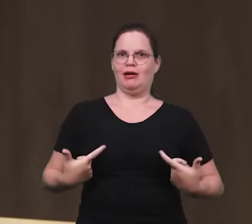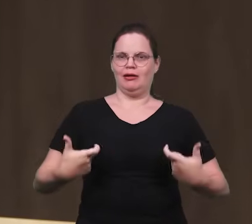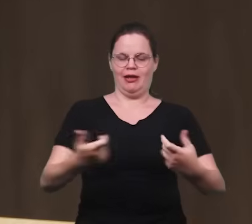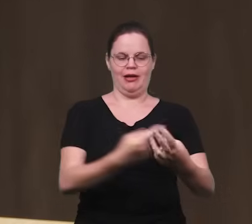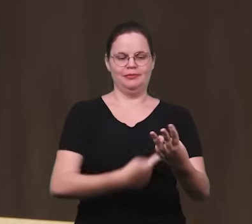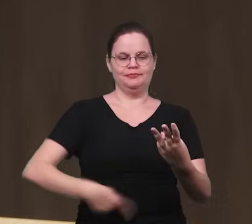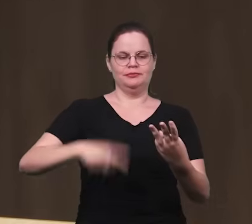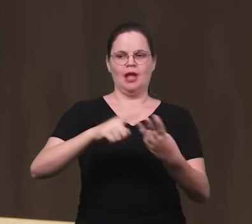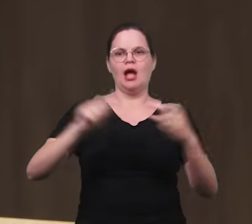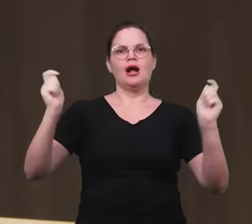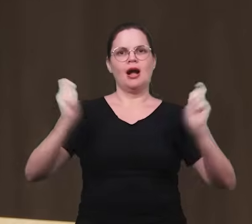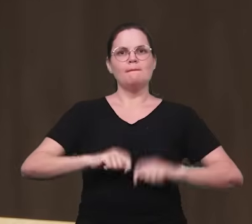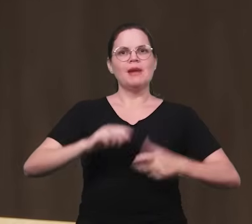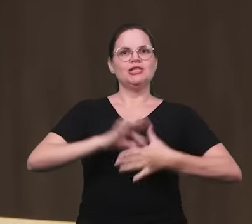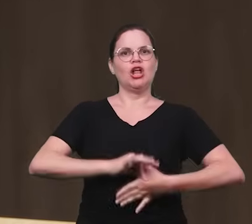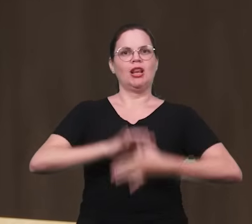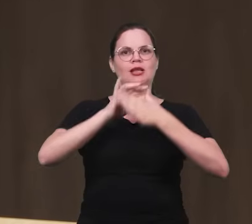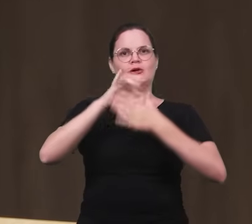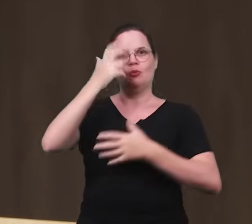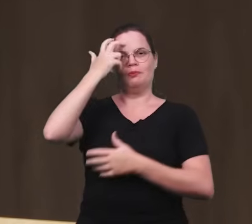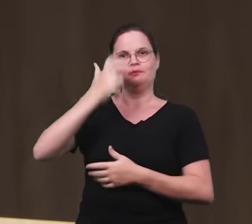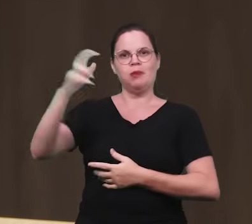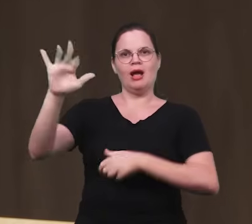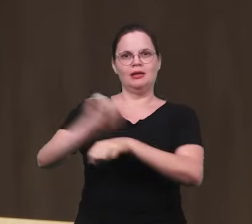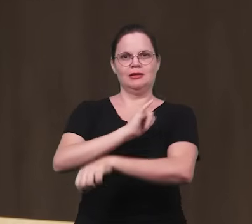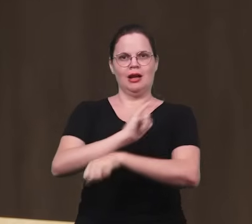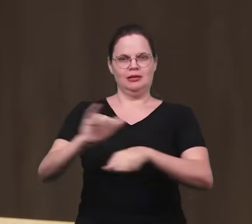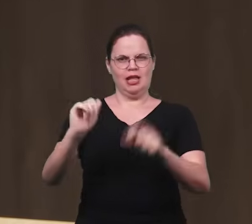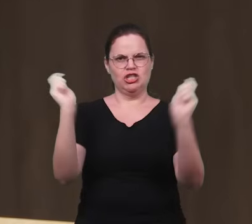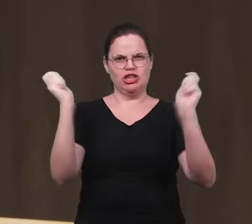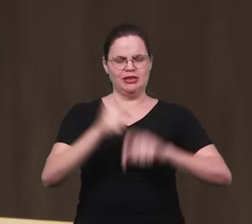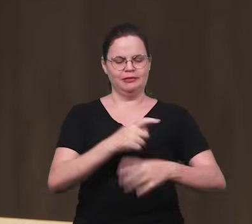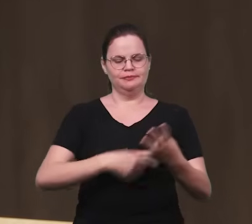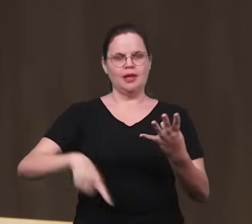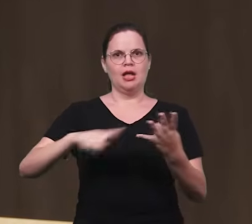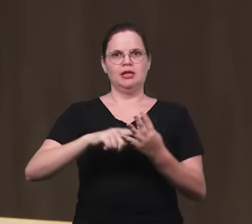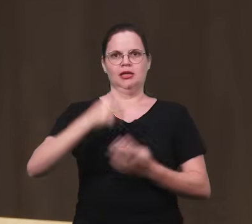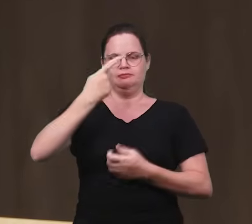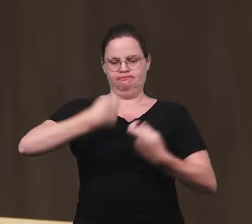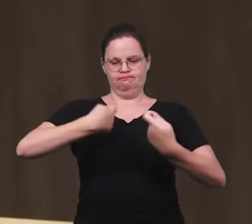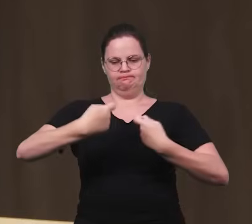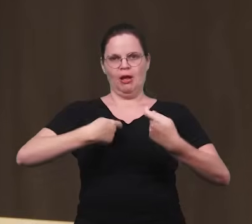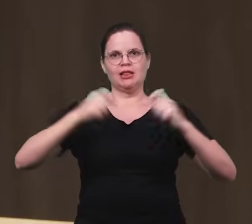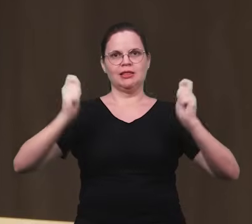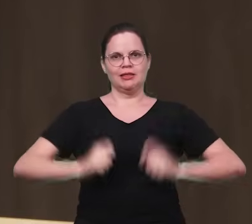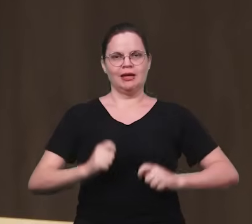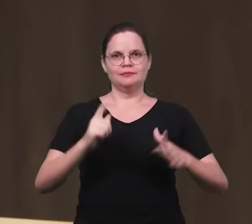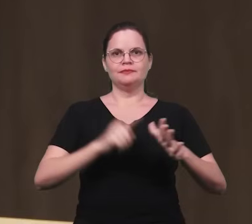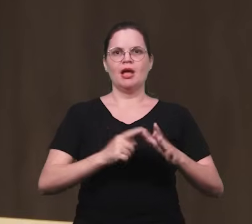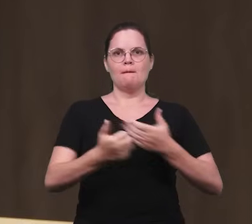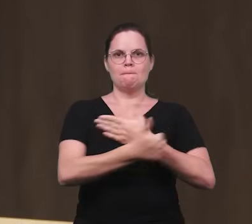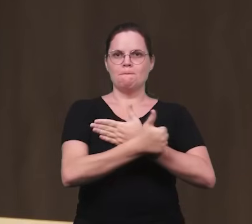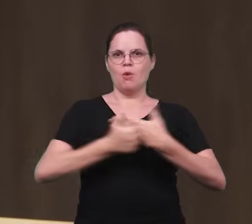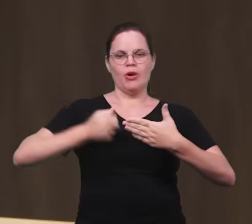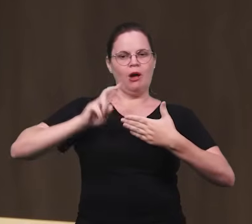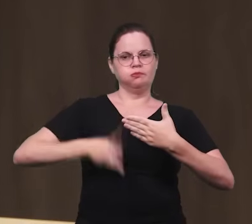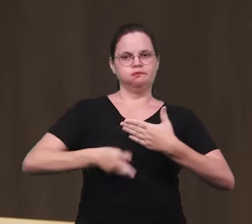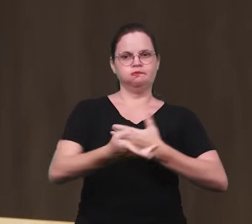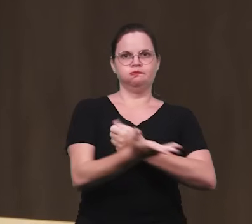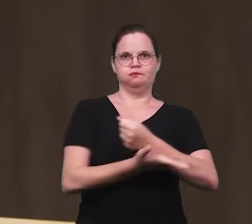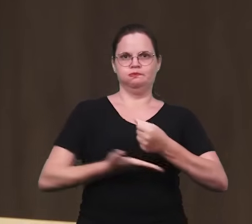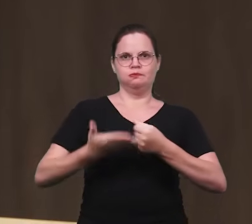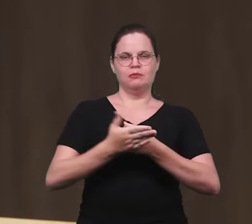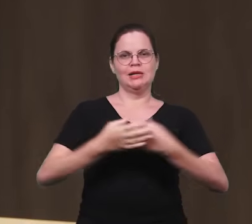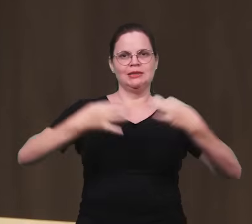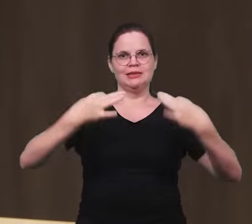de liderar com inteligência e estratégia, tem domínio próprio, não se afasta dos princípios morais